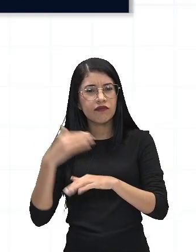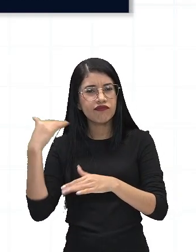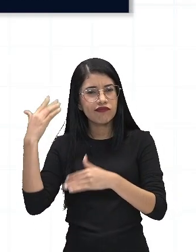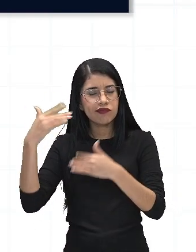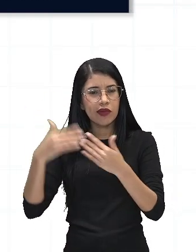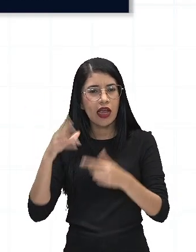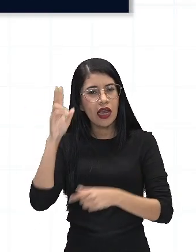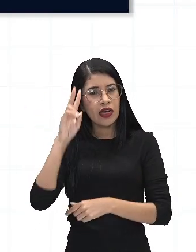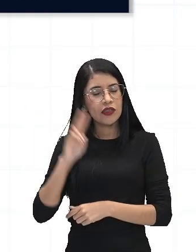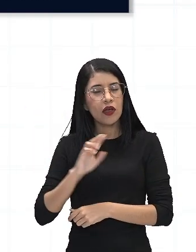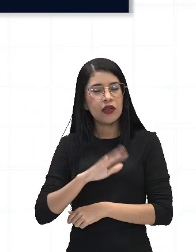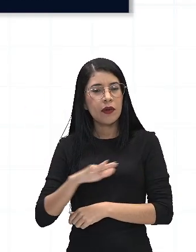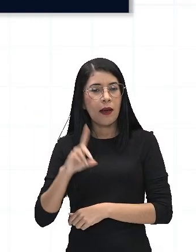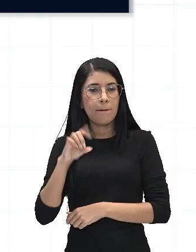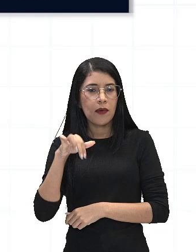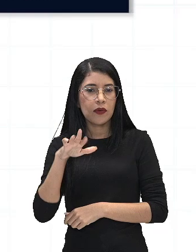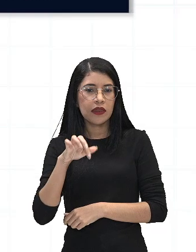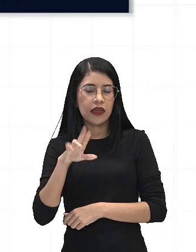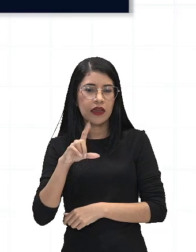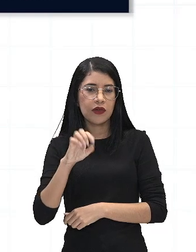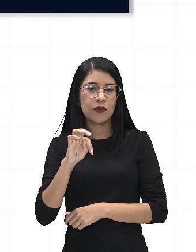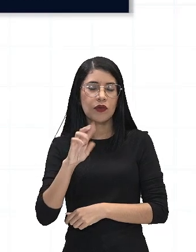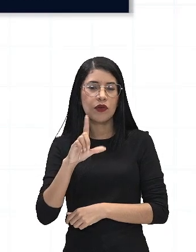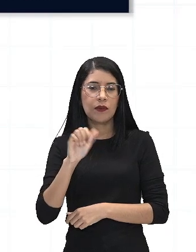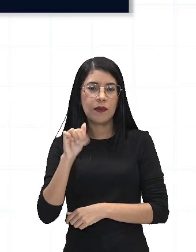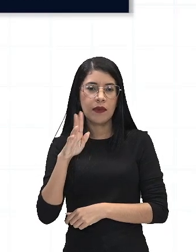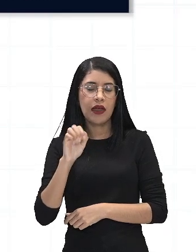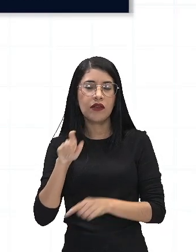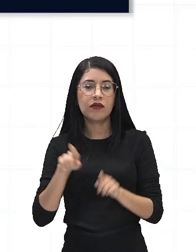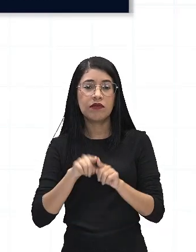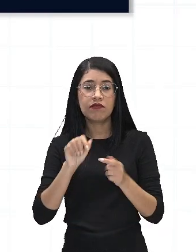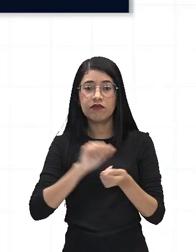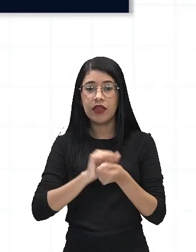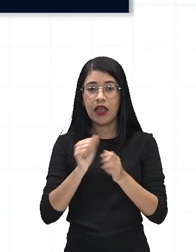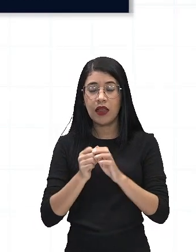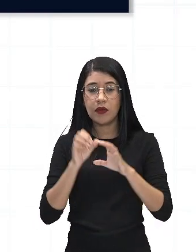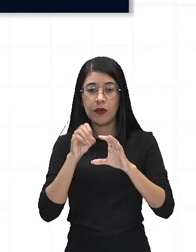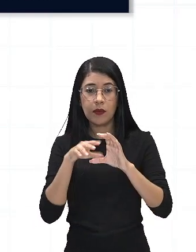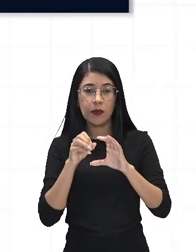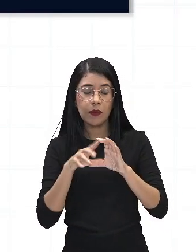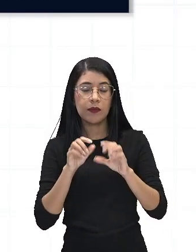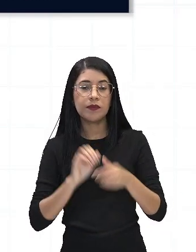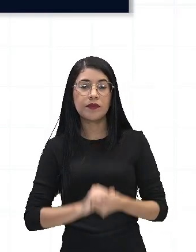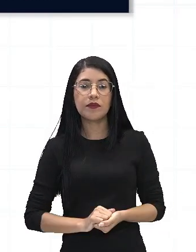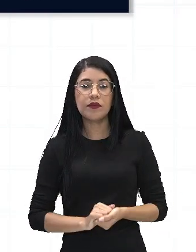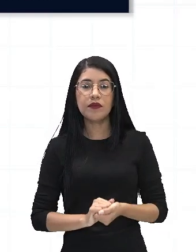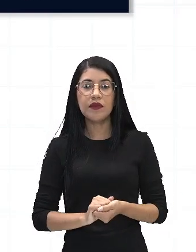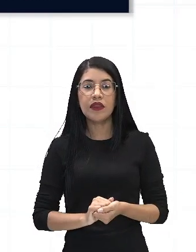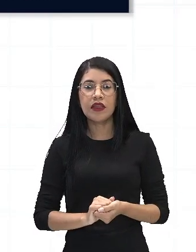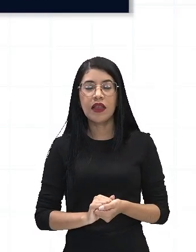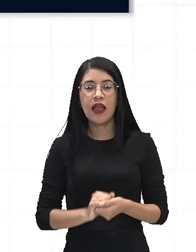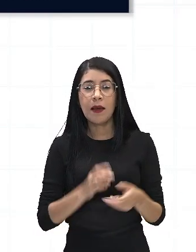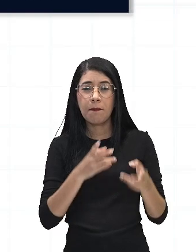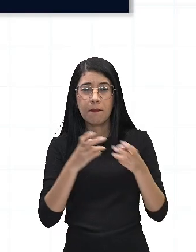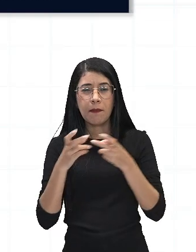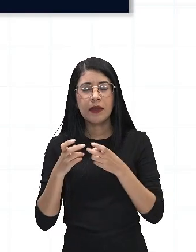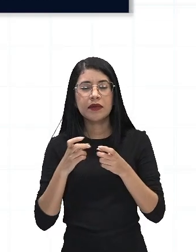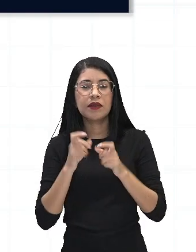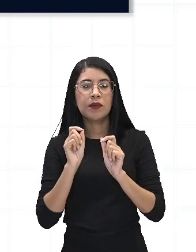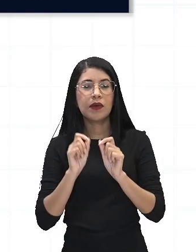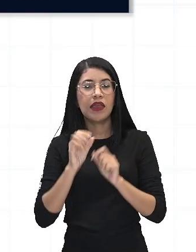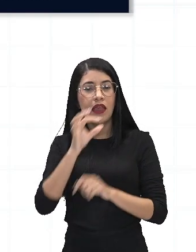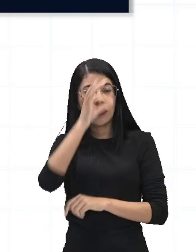histórias de Monteiro Lobato e das adaptações da TV Globo, essa visão ingênua e fofa foi